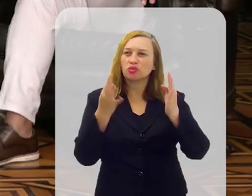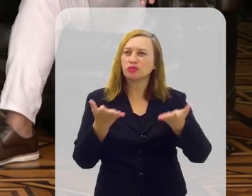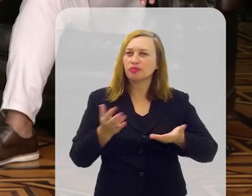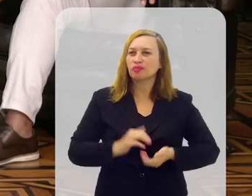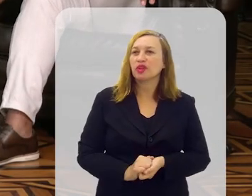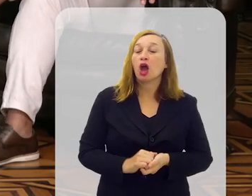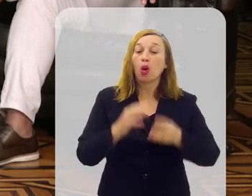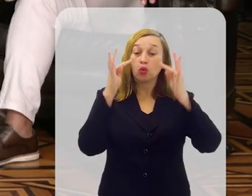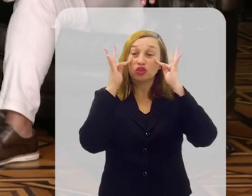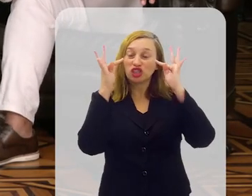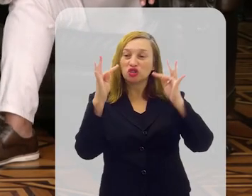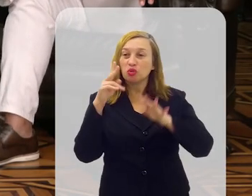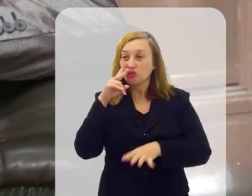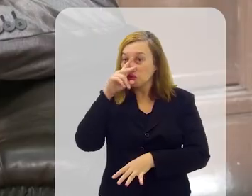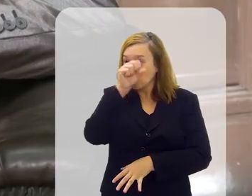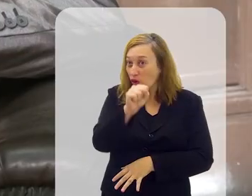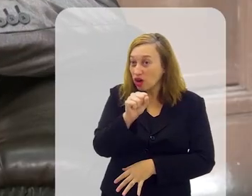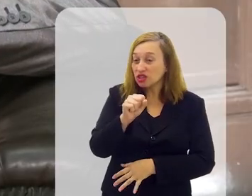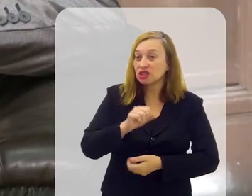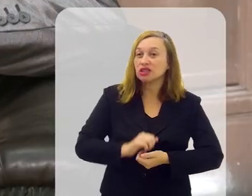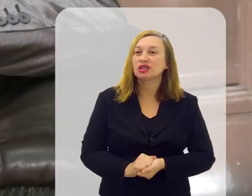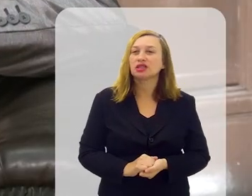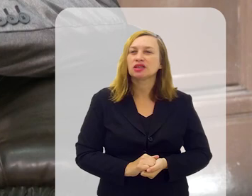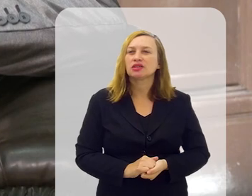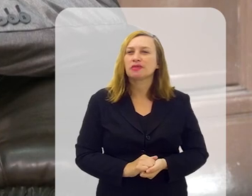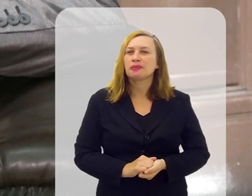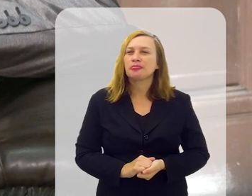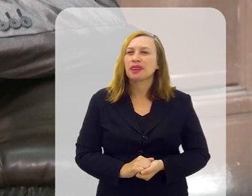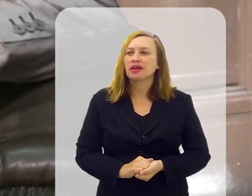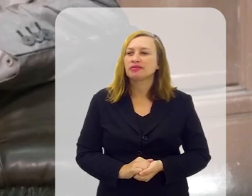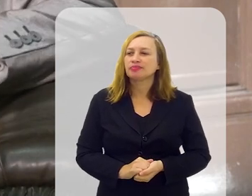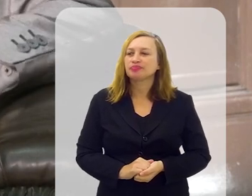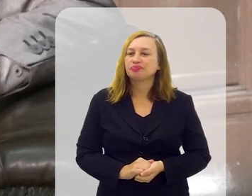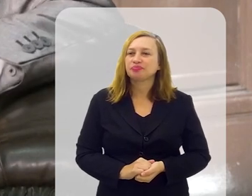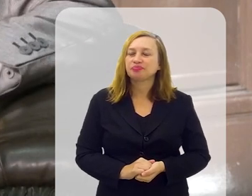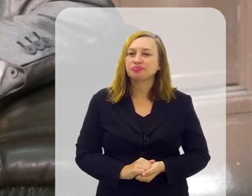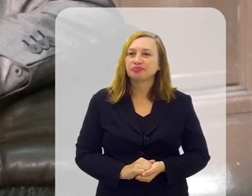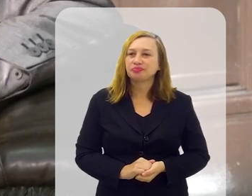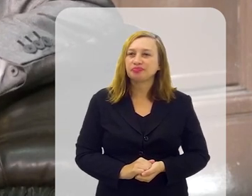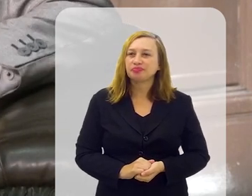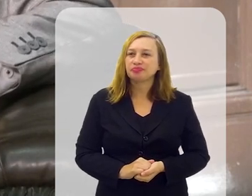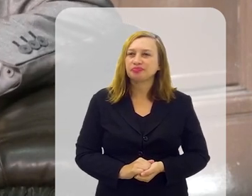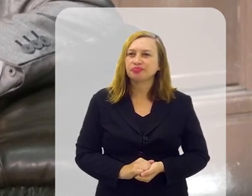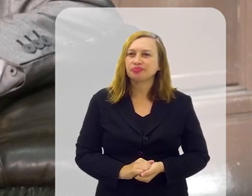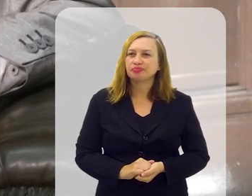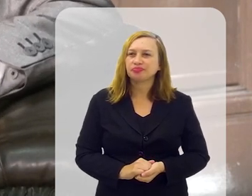um testemunho desse, meu bispo. Ah, um testemunho forte foi da senhora...